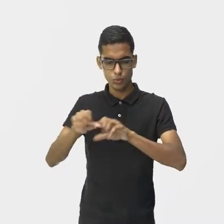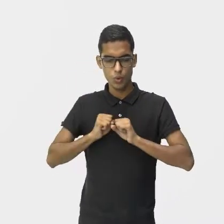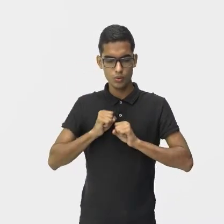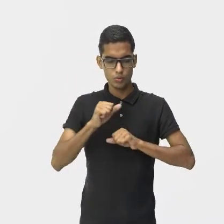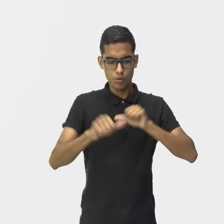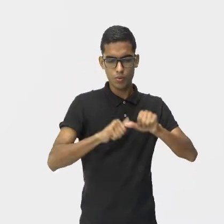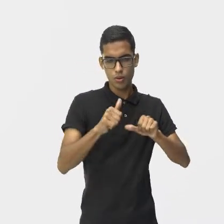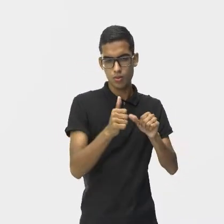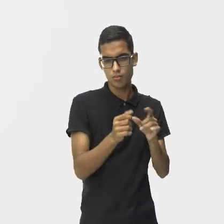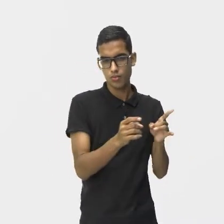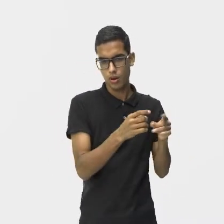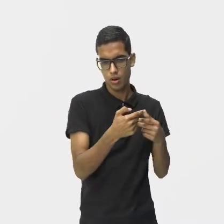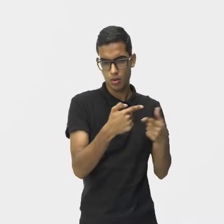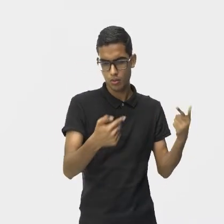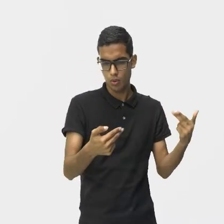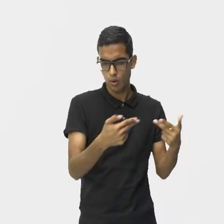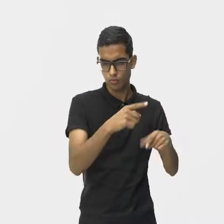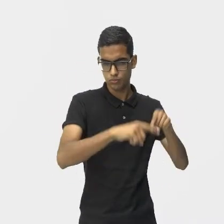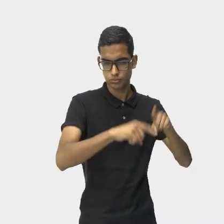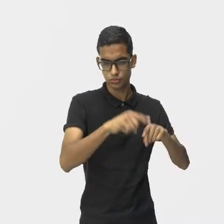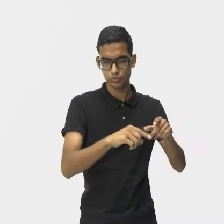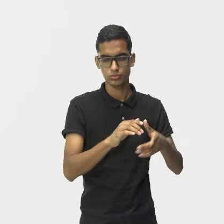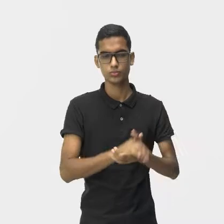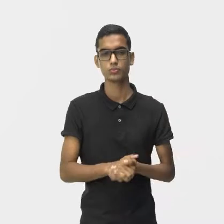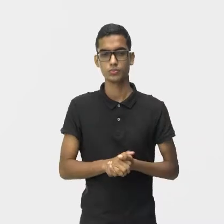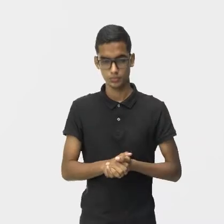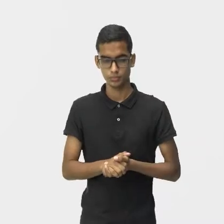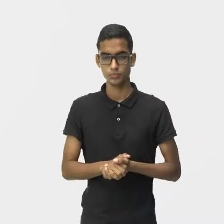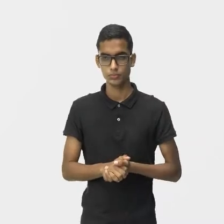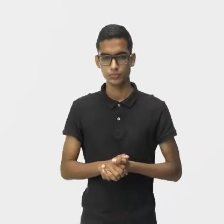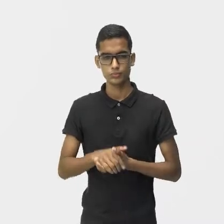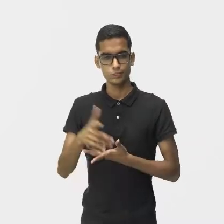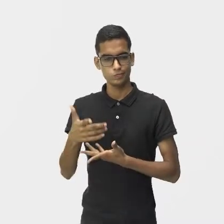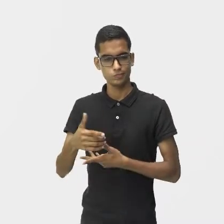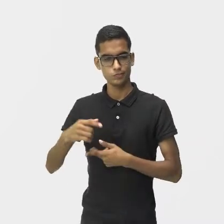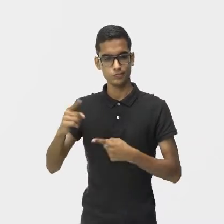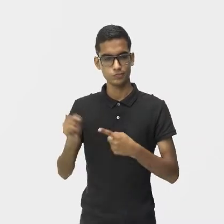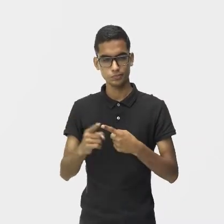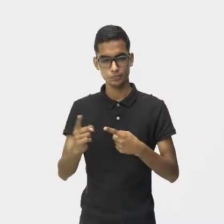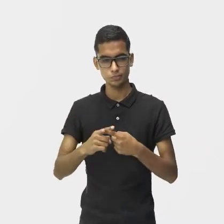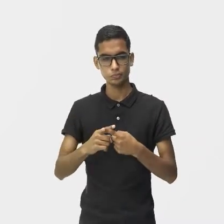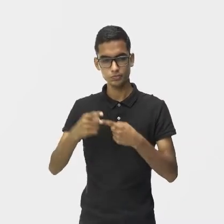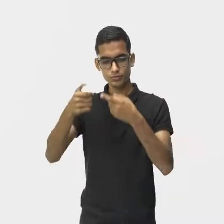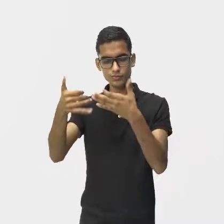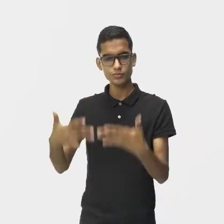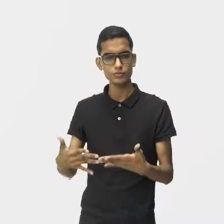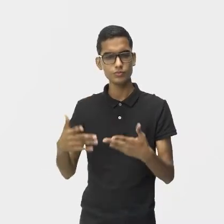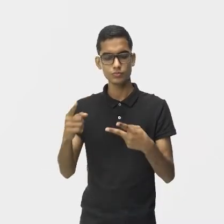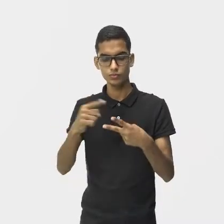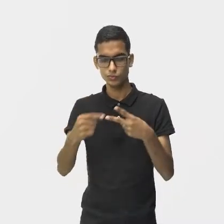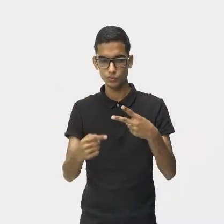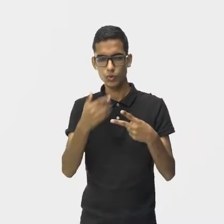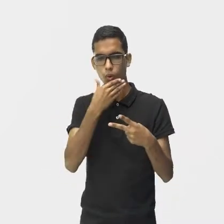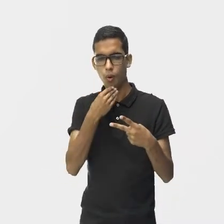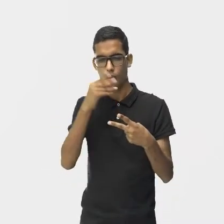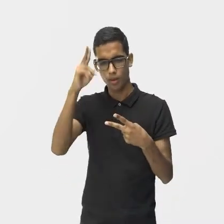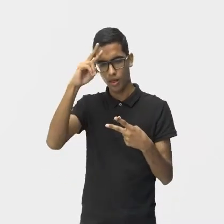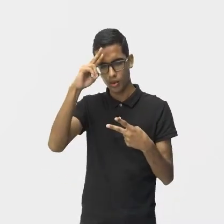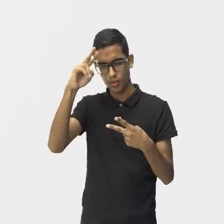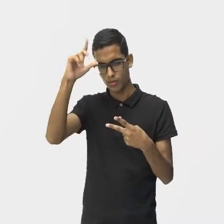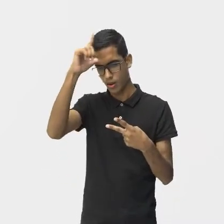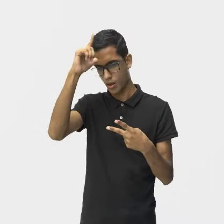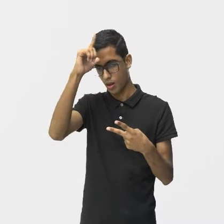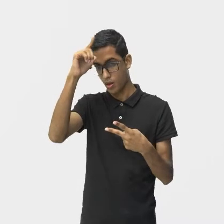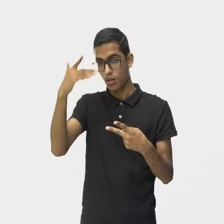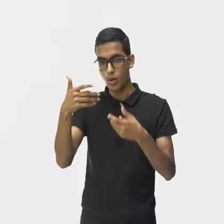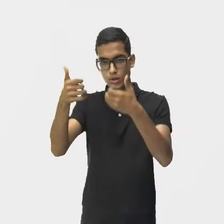o conceito de indústria cultural para designar o modo com que os produtos culturais